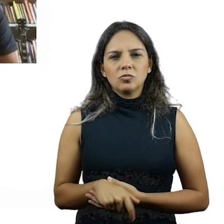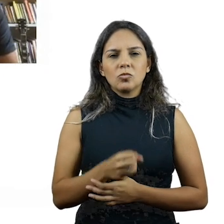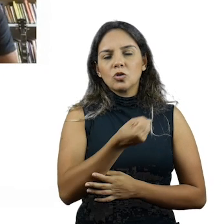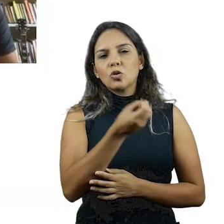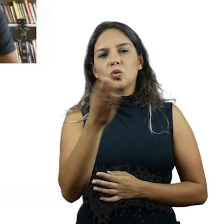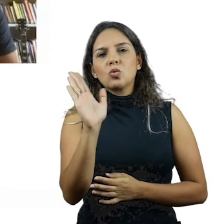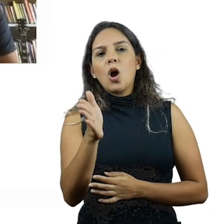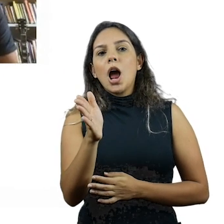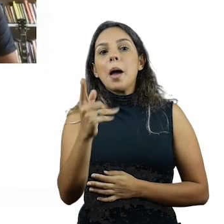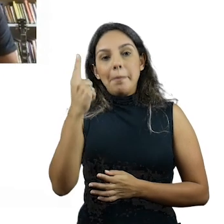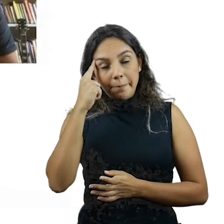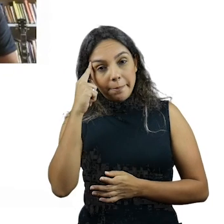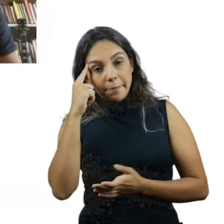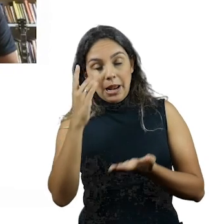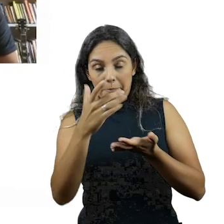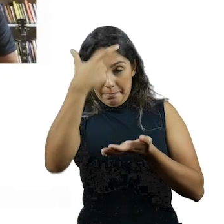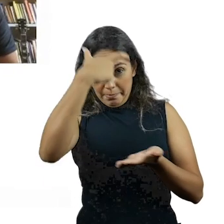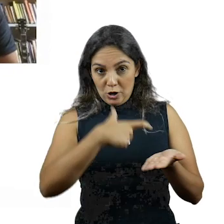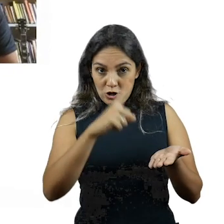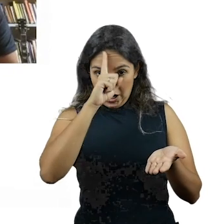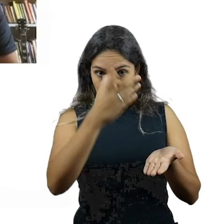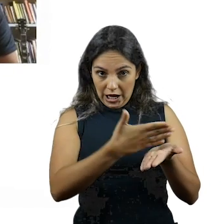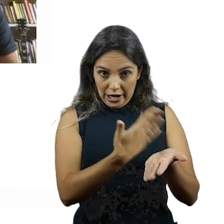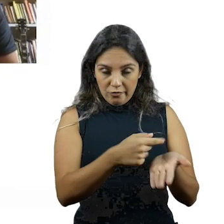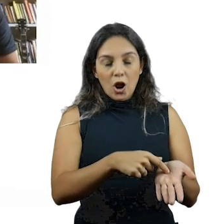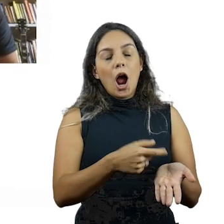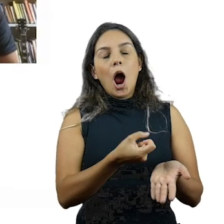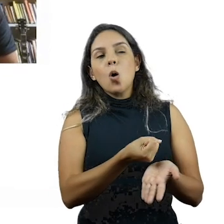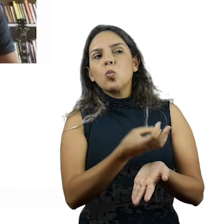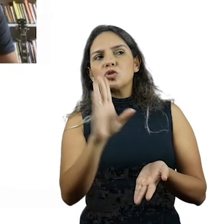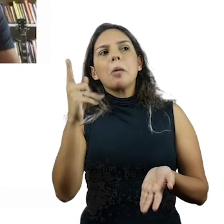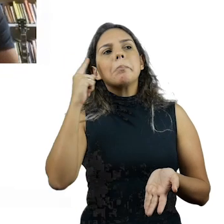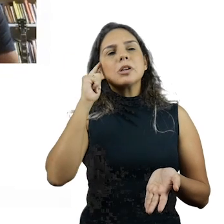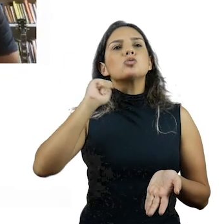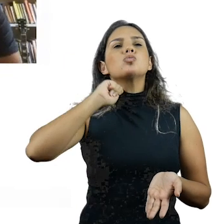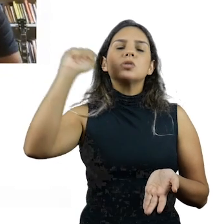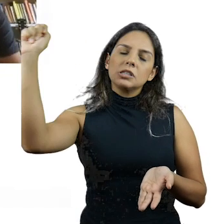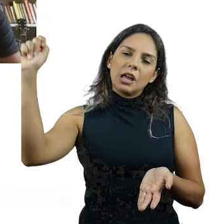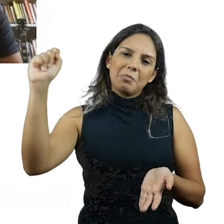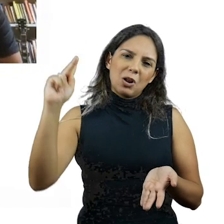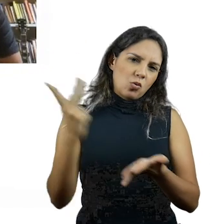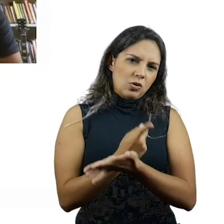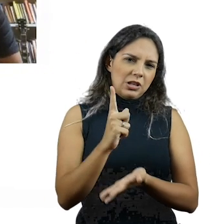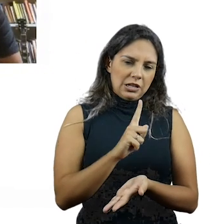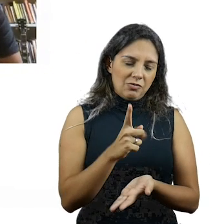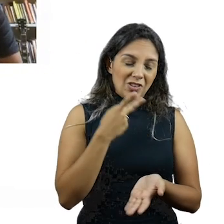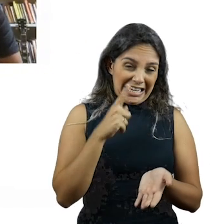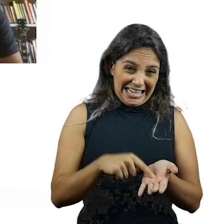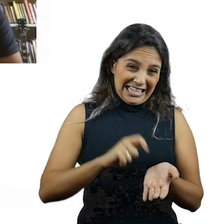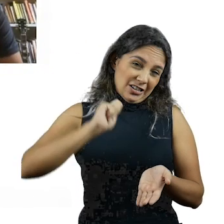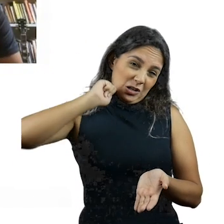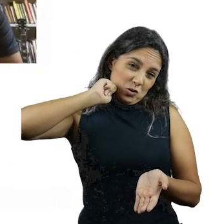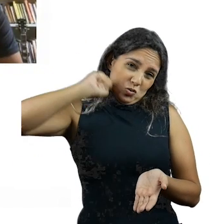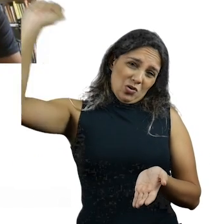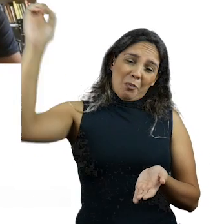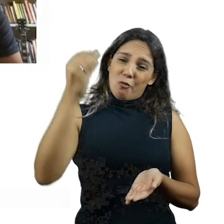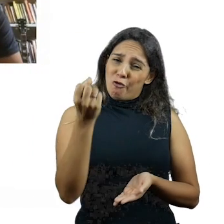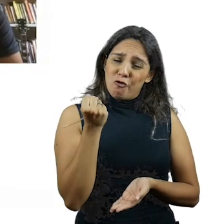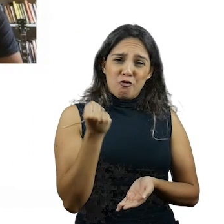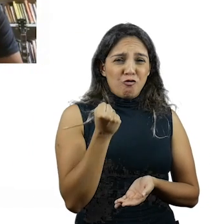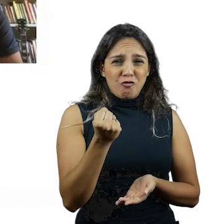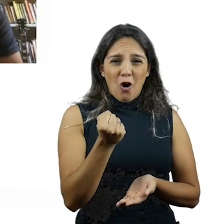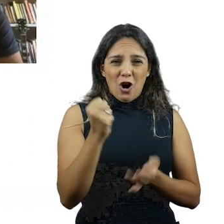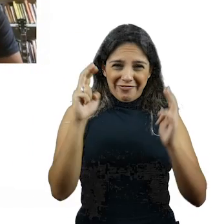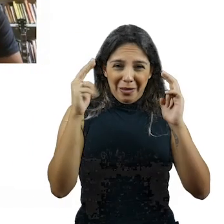Alguns já cogitaram a ideia, mas eu acho que nenhum chegou às vias de fato, não. Essa questão do suicídio é muito, muito forte, né?